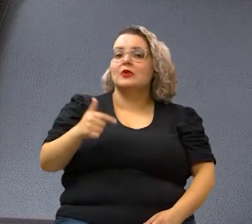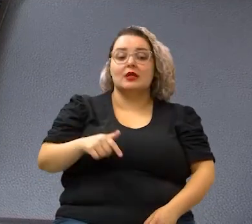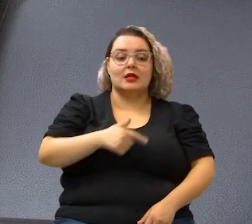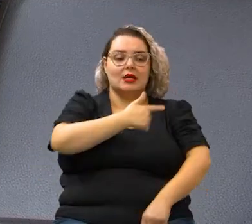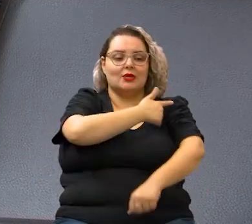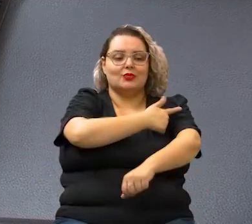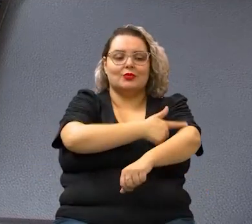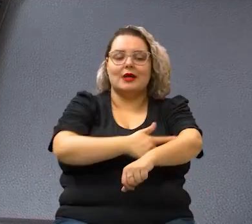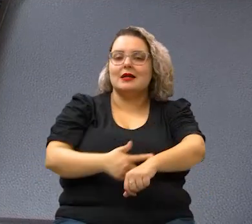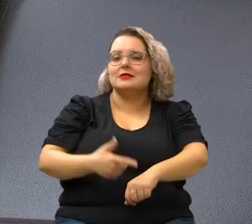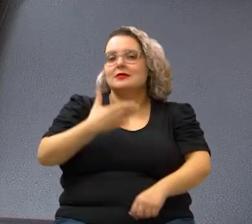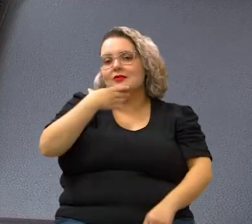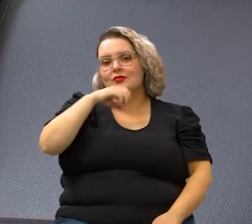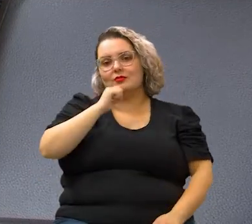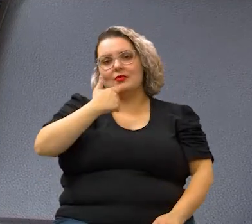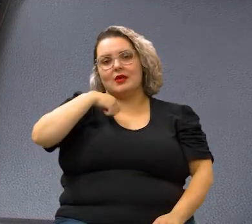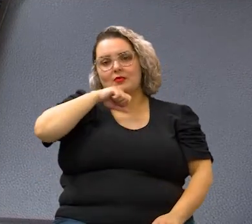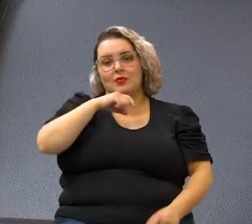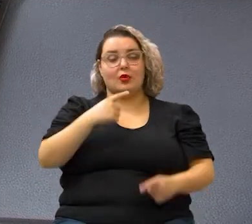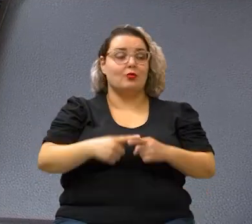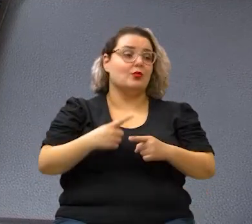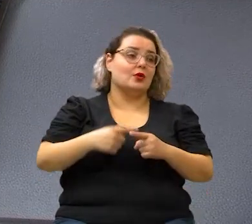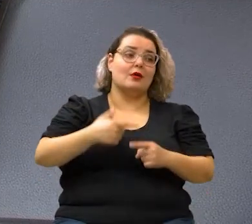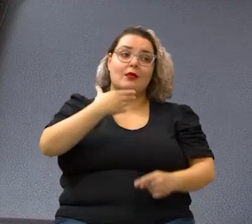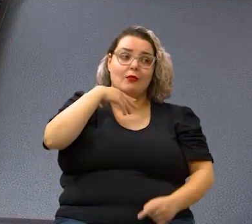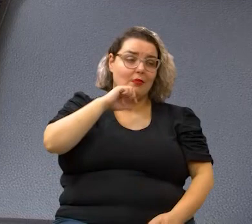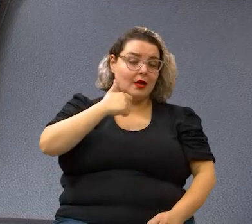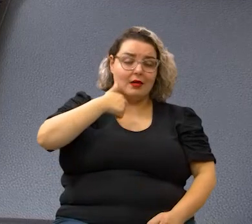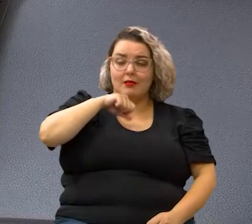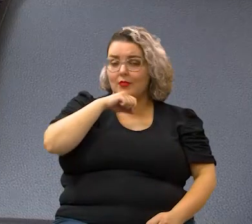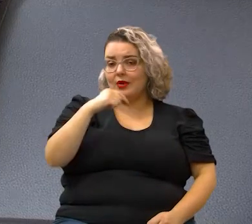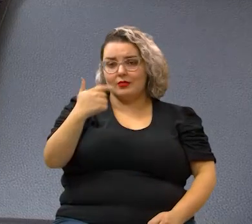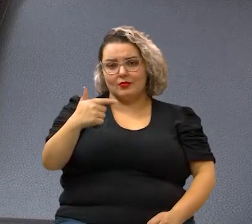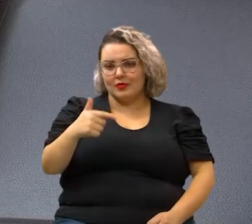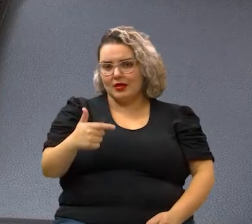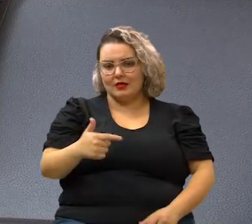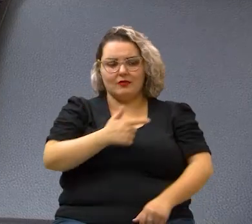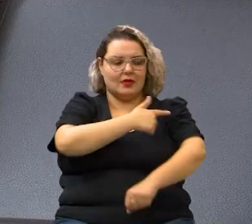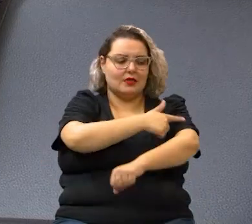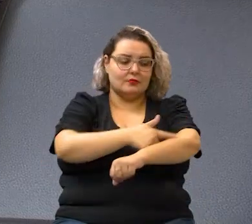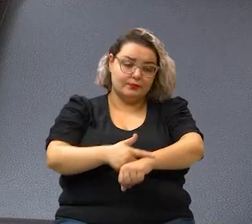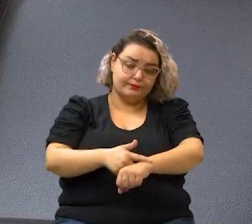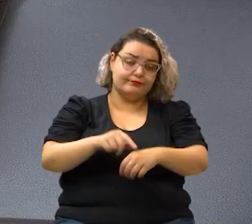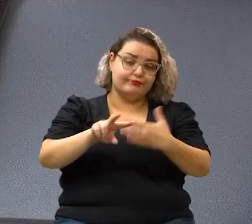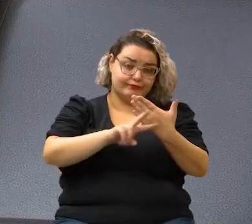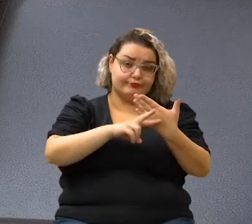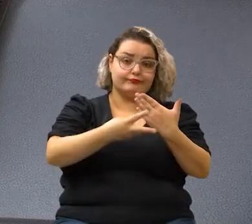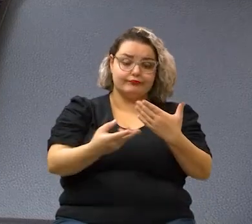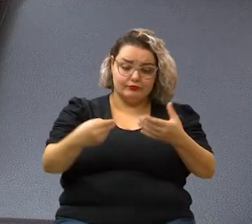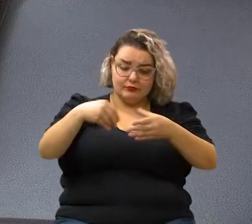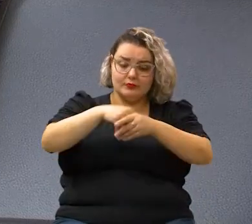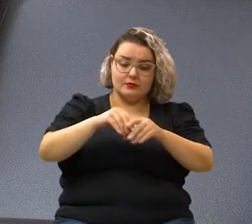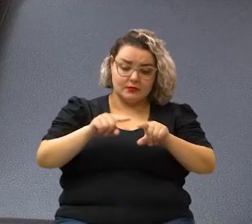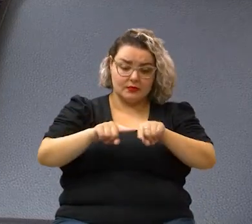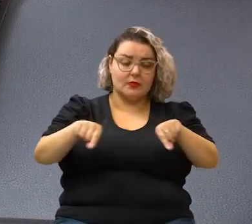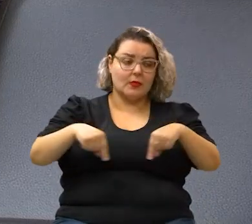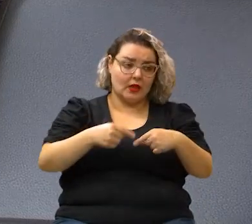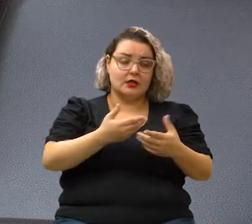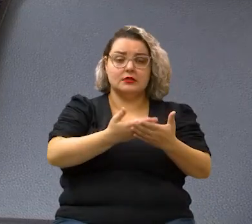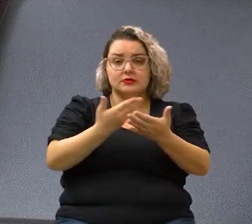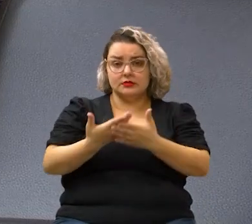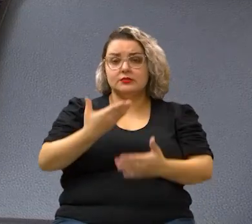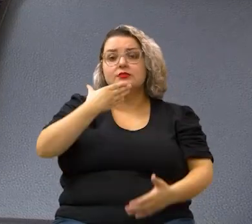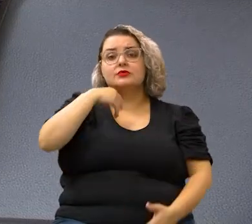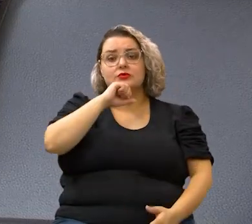dos seus pais, porque muitas das vezes os seus pais não foram educados. Então esses alunos refletem tudo dentro da sala de aula e